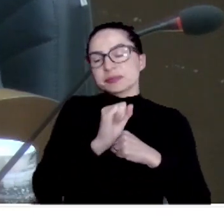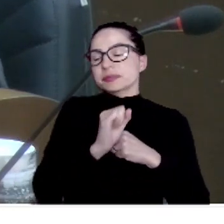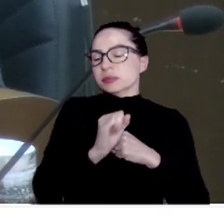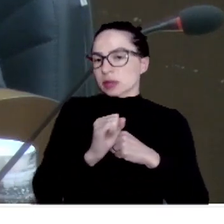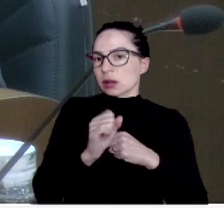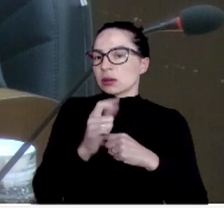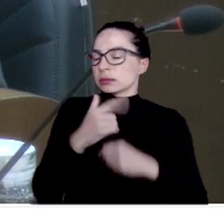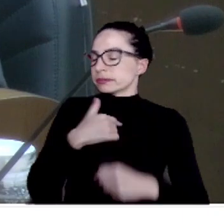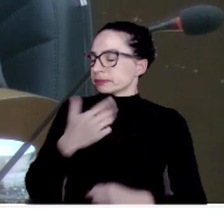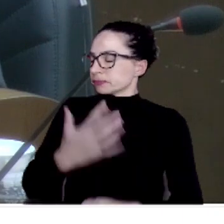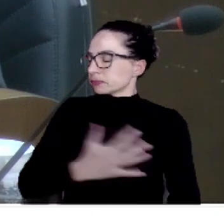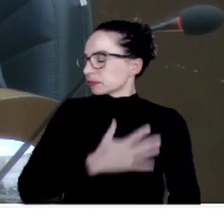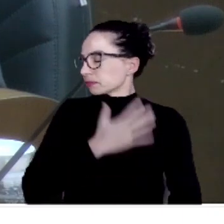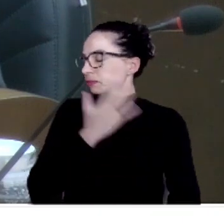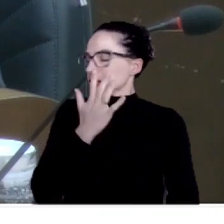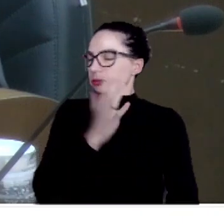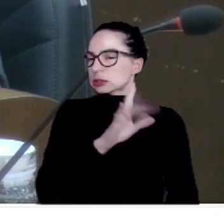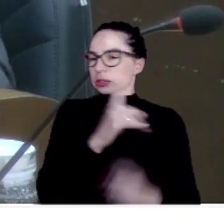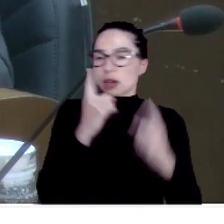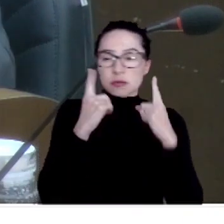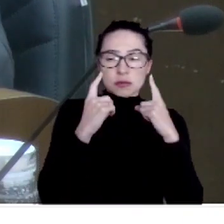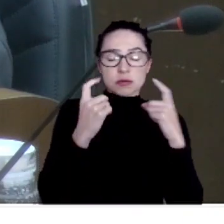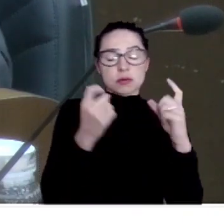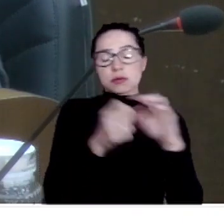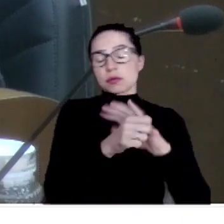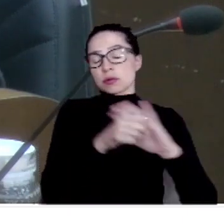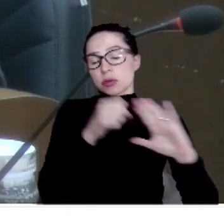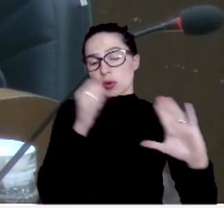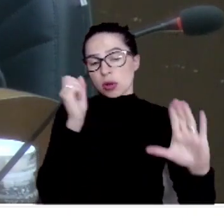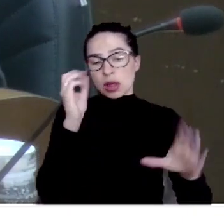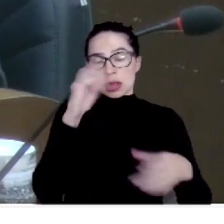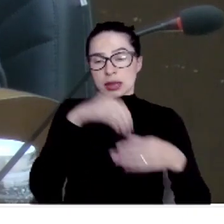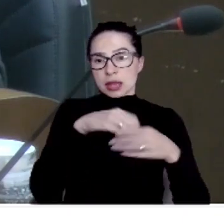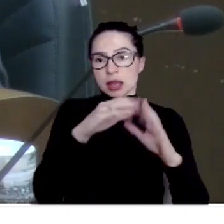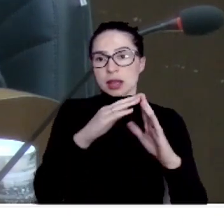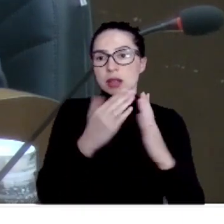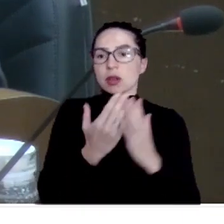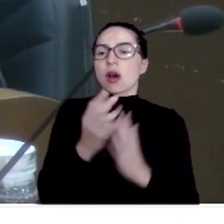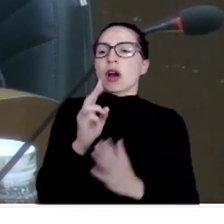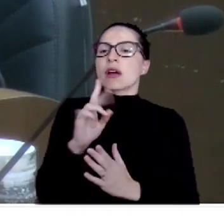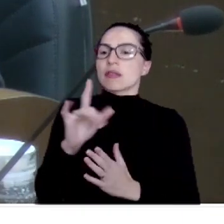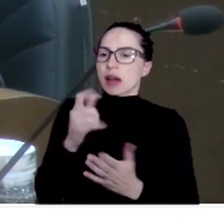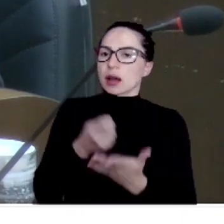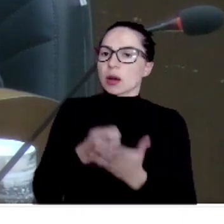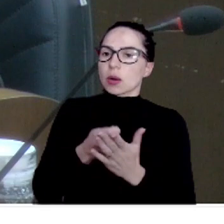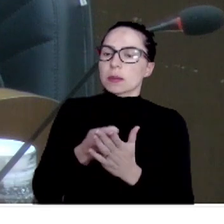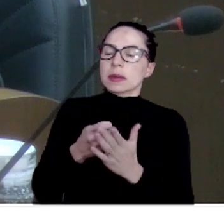repúdio, a violência, e vamos cobrar ali que a justiça